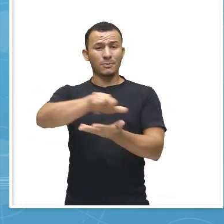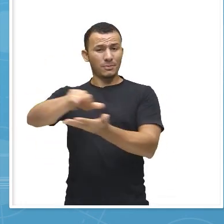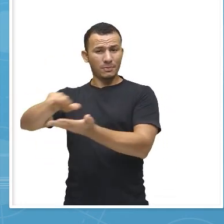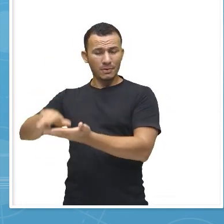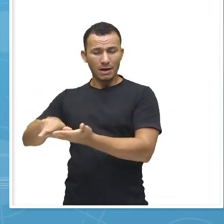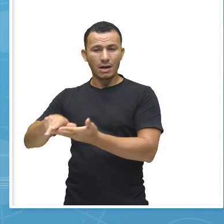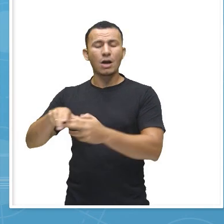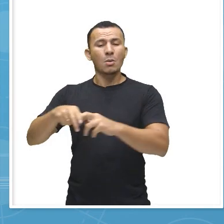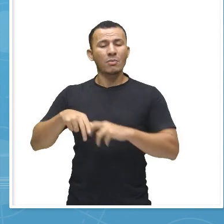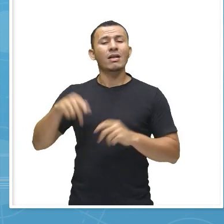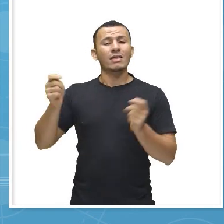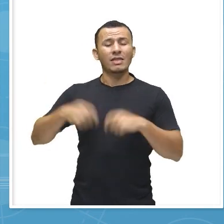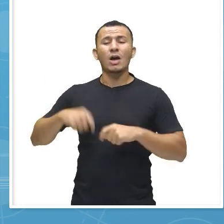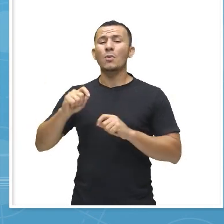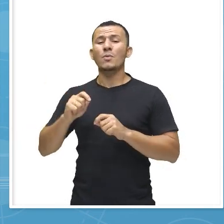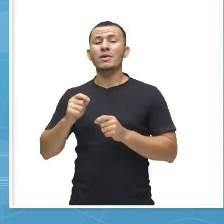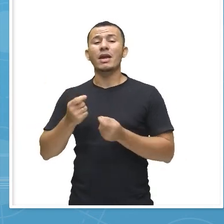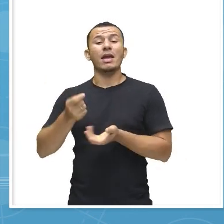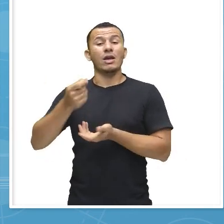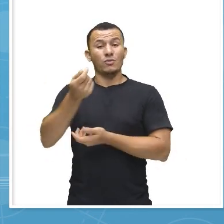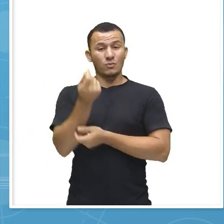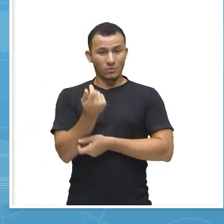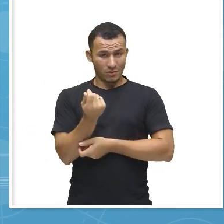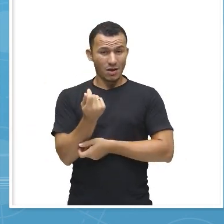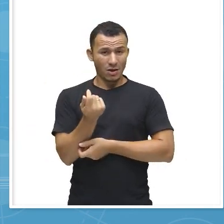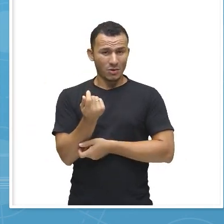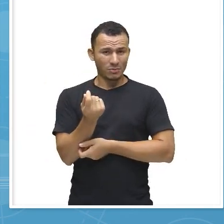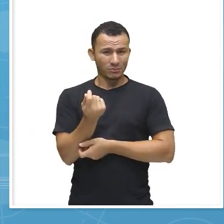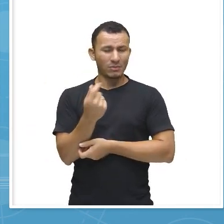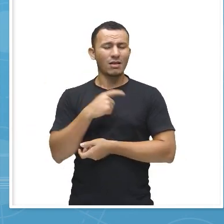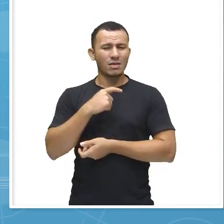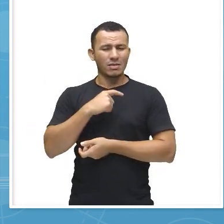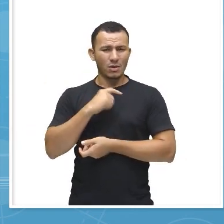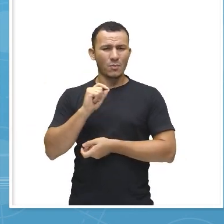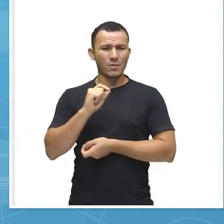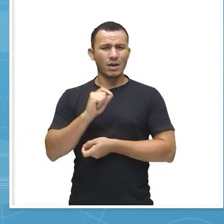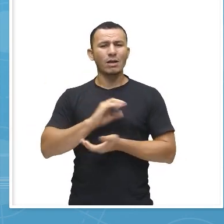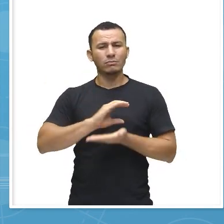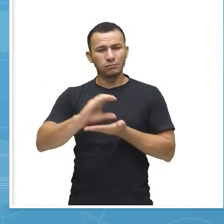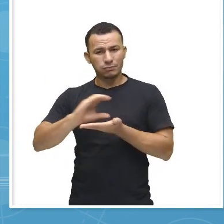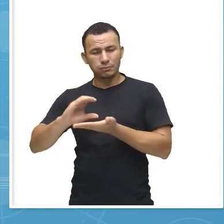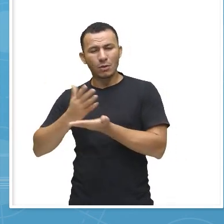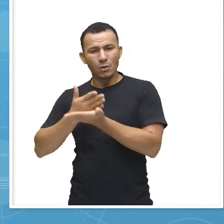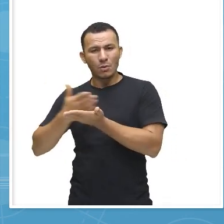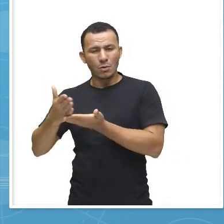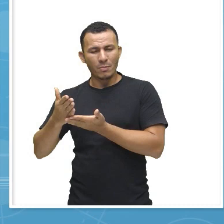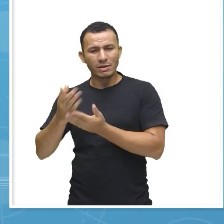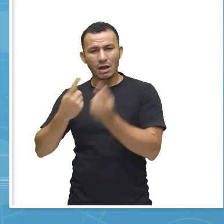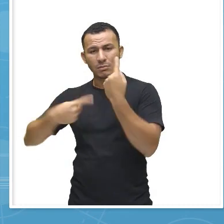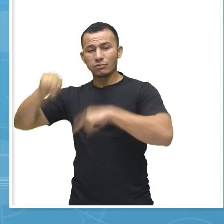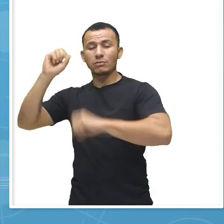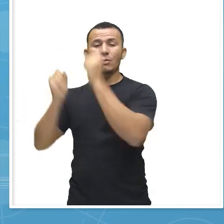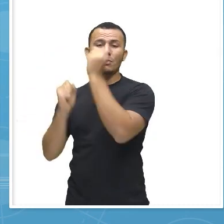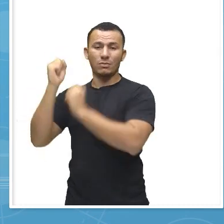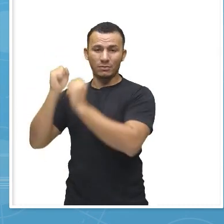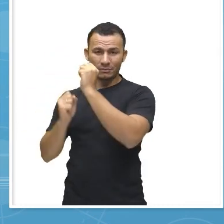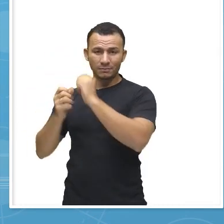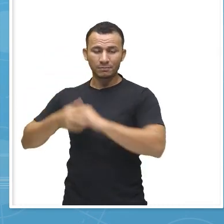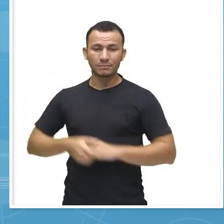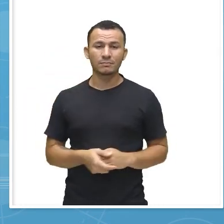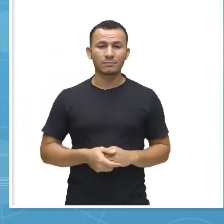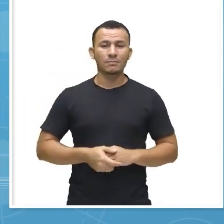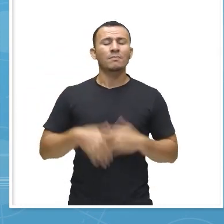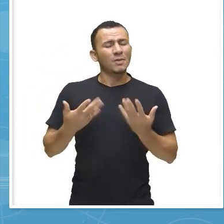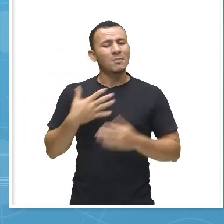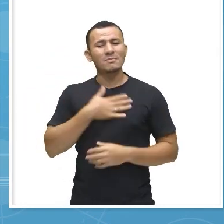tenha capital, ou seja, dinheiro para iniciar a Revolução Industrial. Então, queridos,